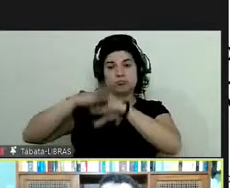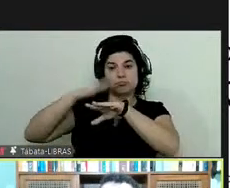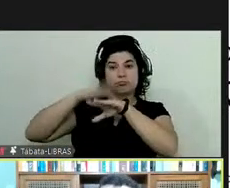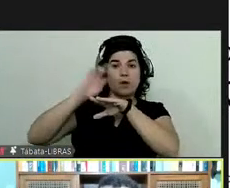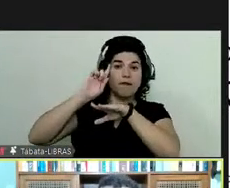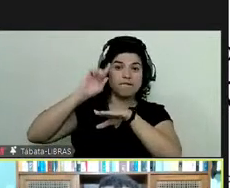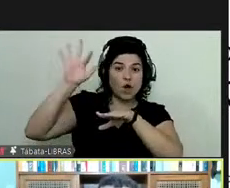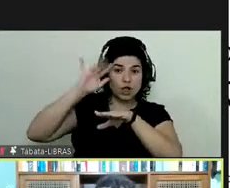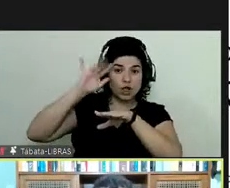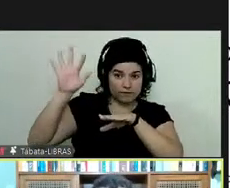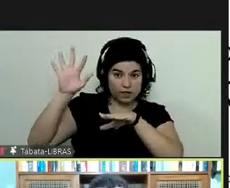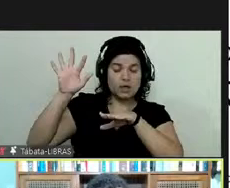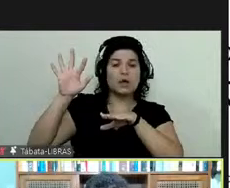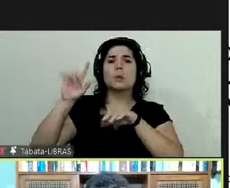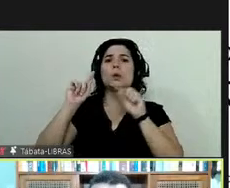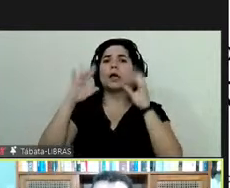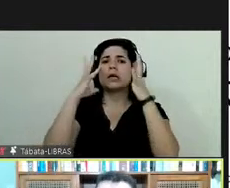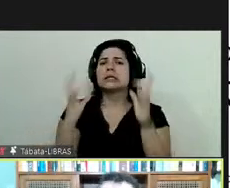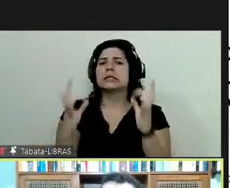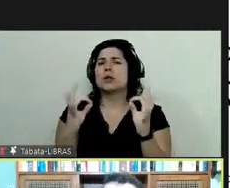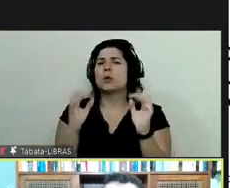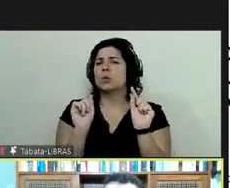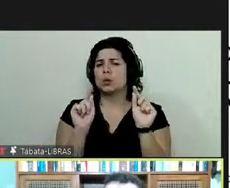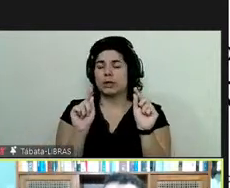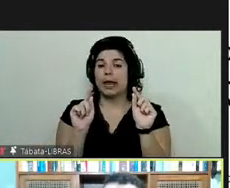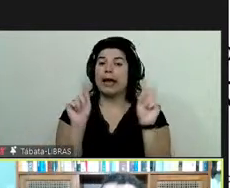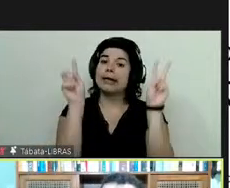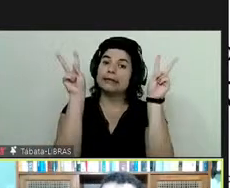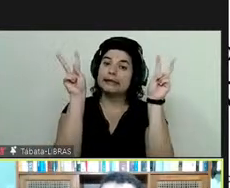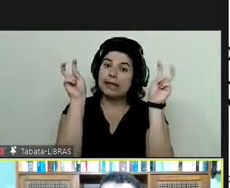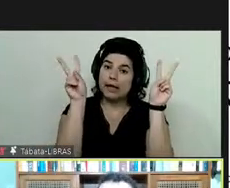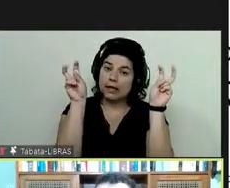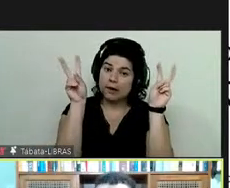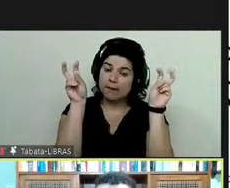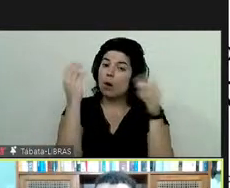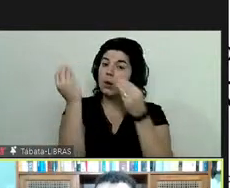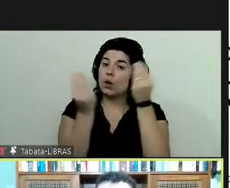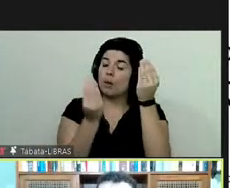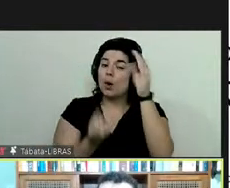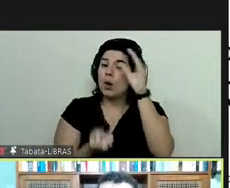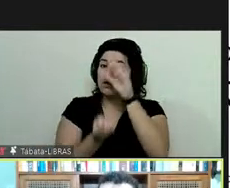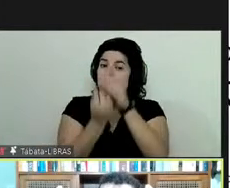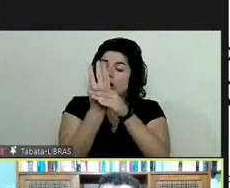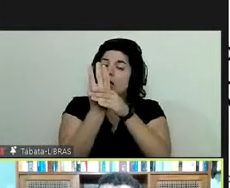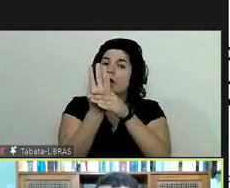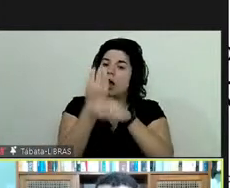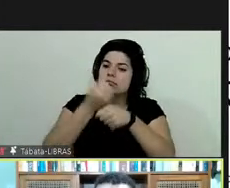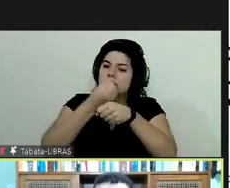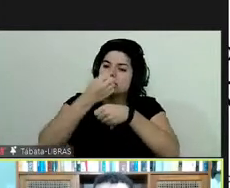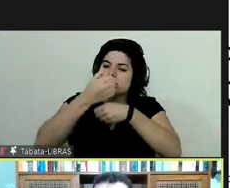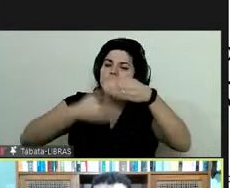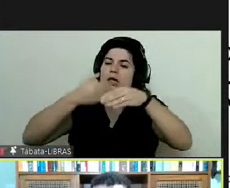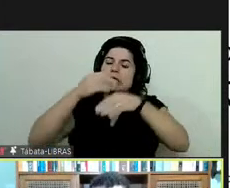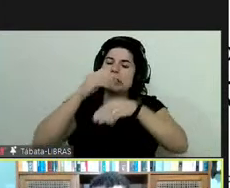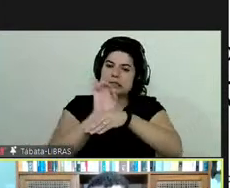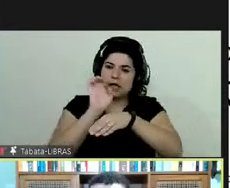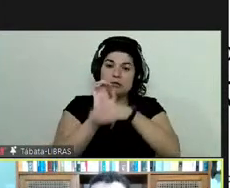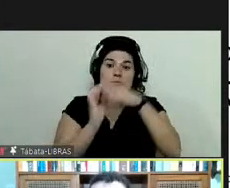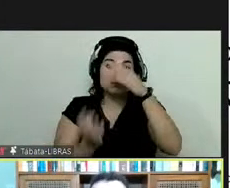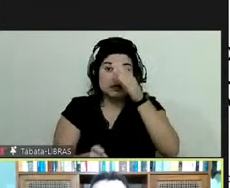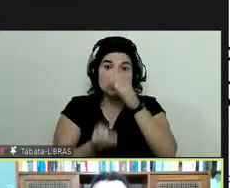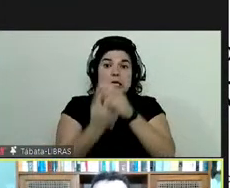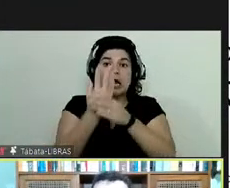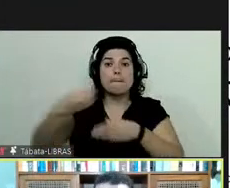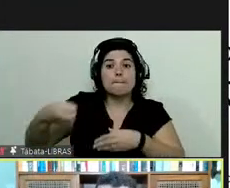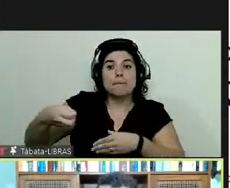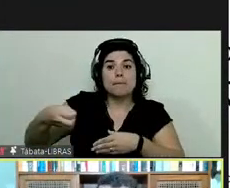uma das coisas que vai chamar atenção justamente o quê o tema da construção do Estado né a necessidade de formação de um estado